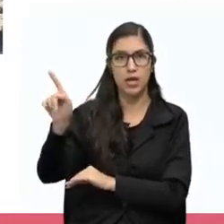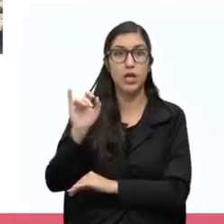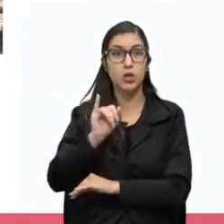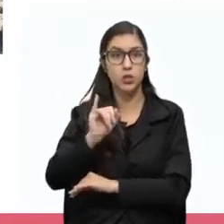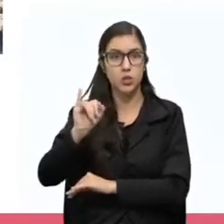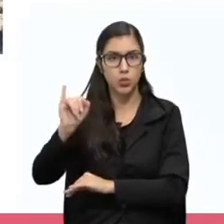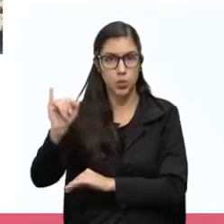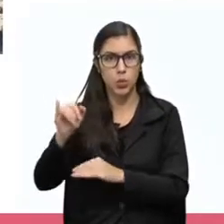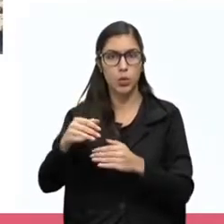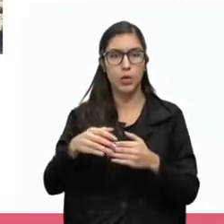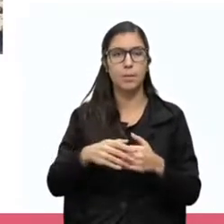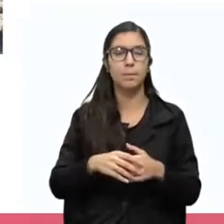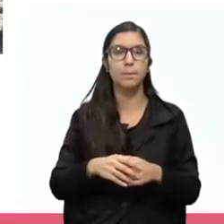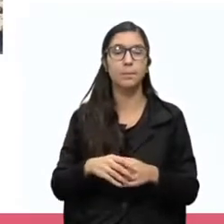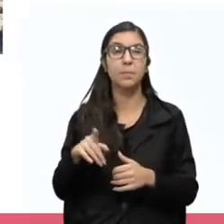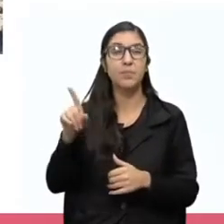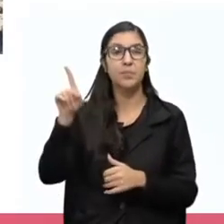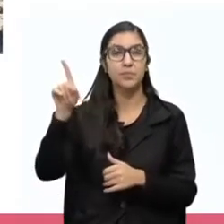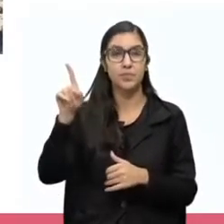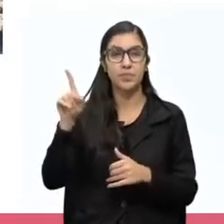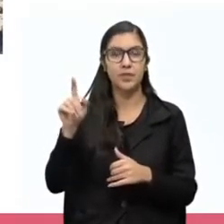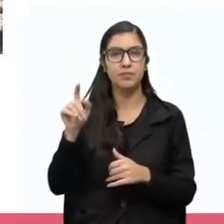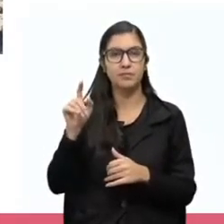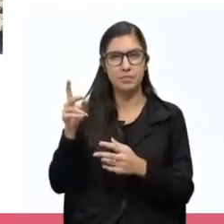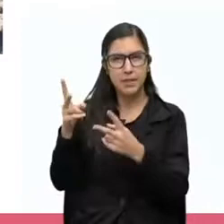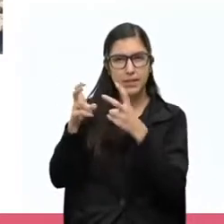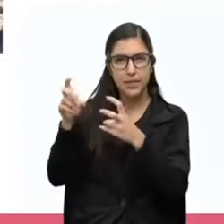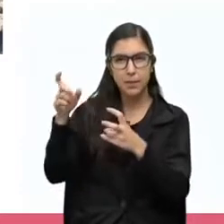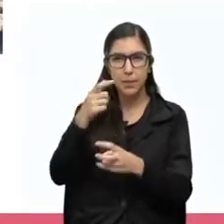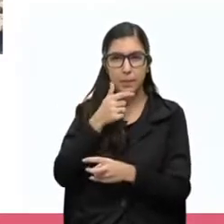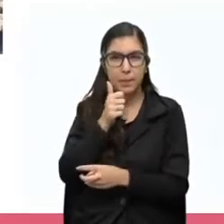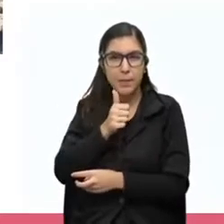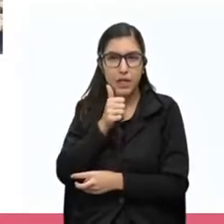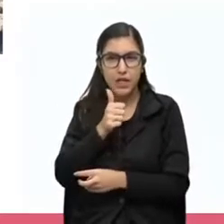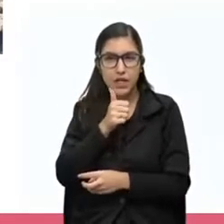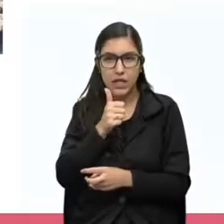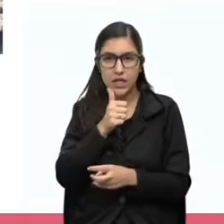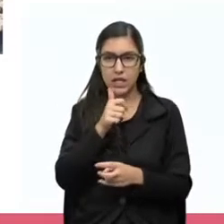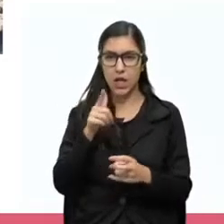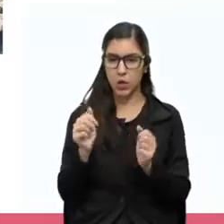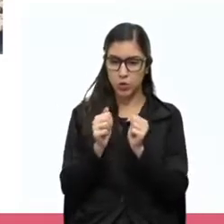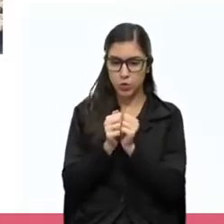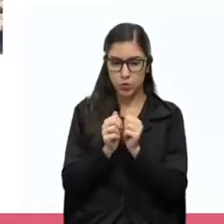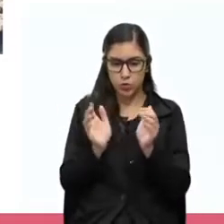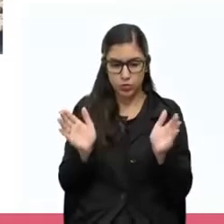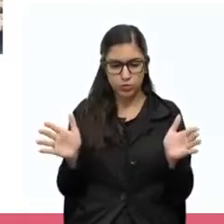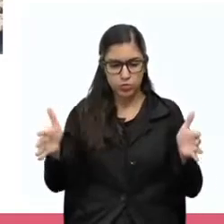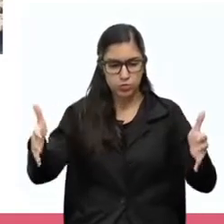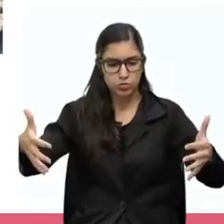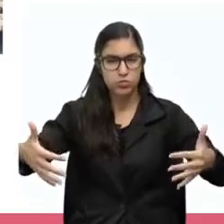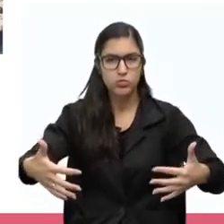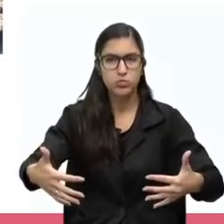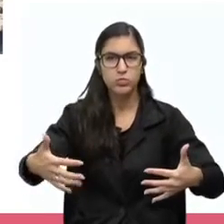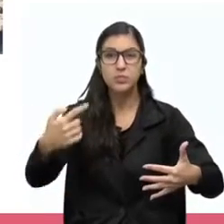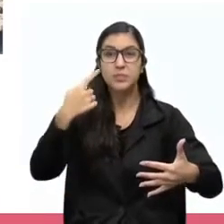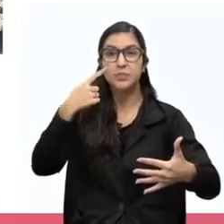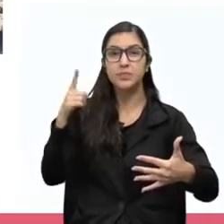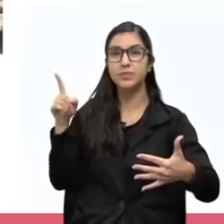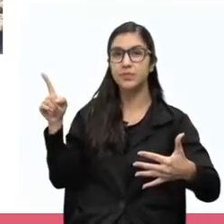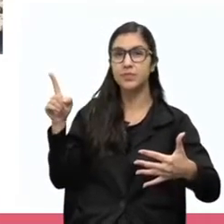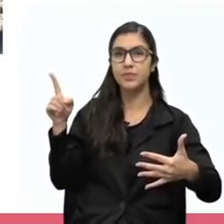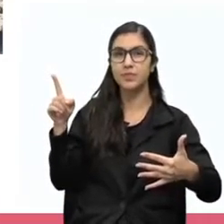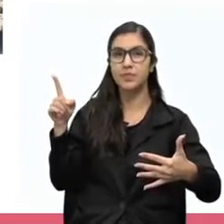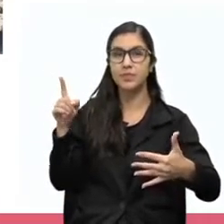instrutora mediadora. Vejam que ela está com a garota no meio das pernas. Percebam, quero que vocês observem